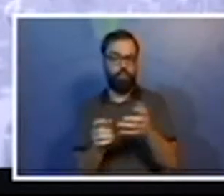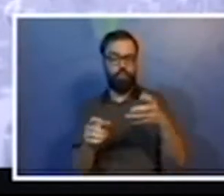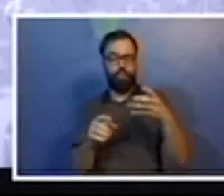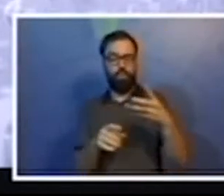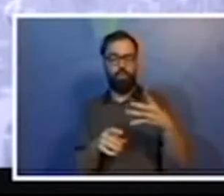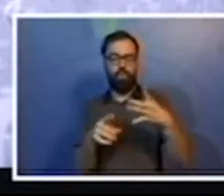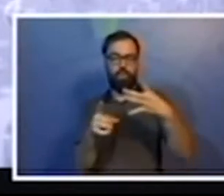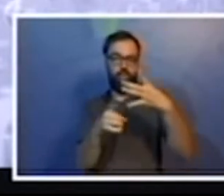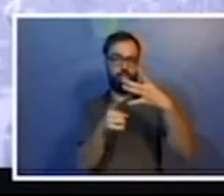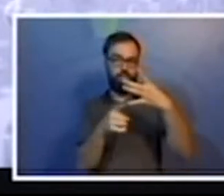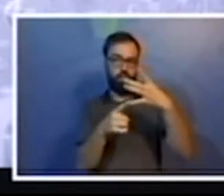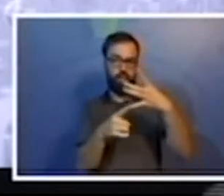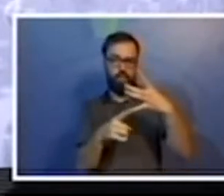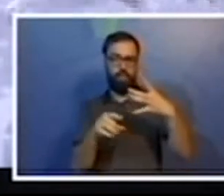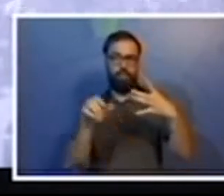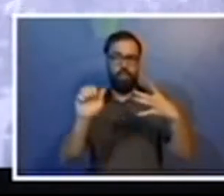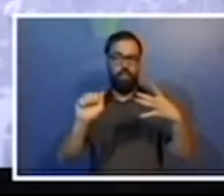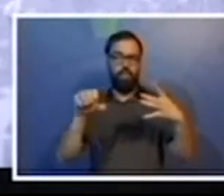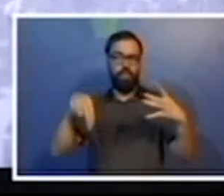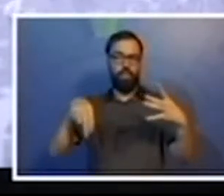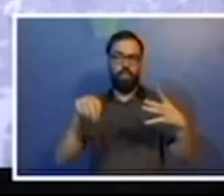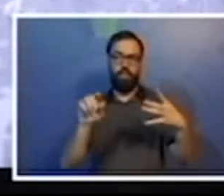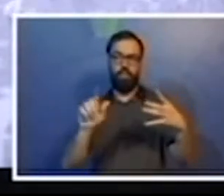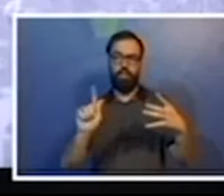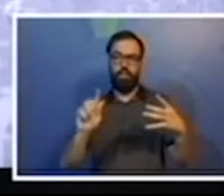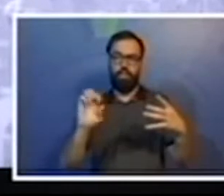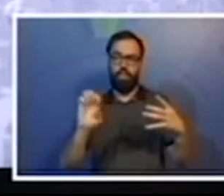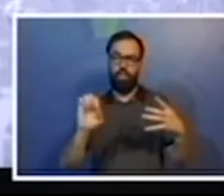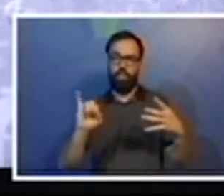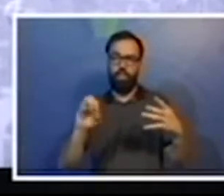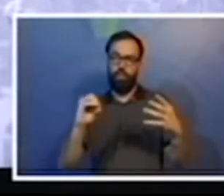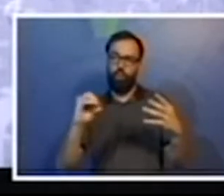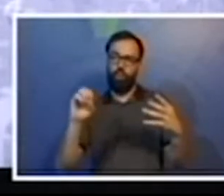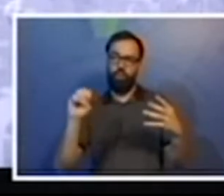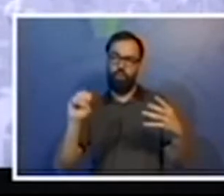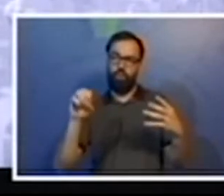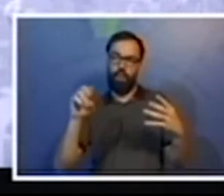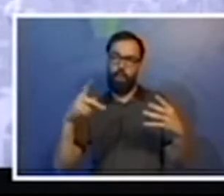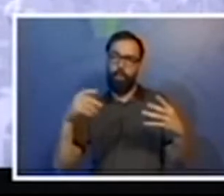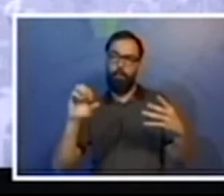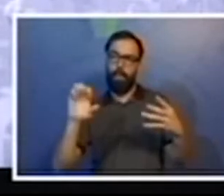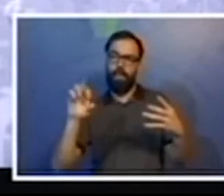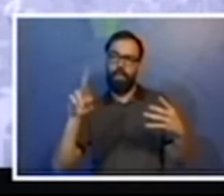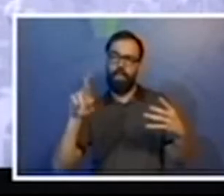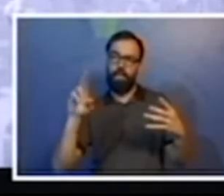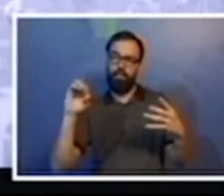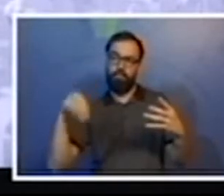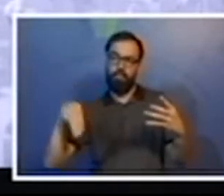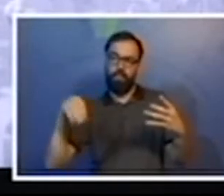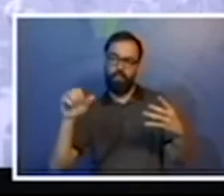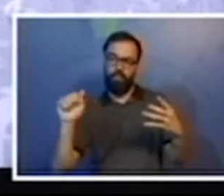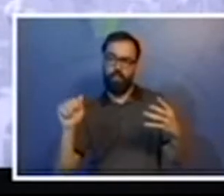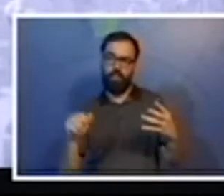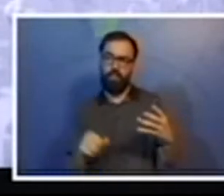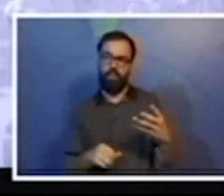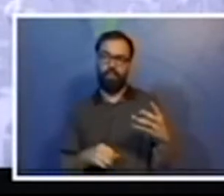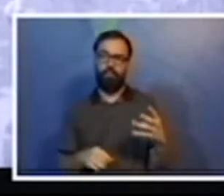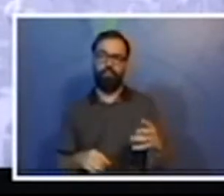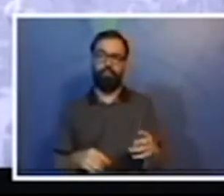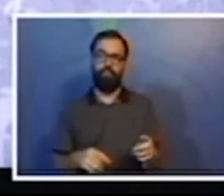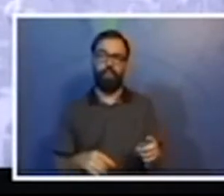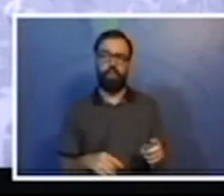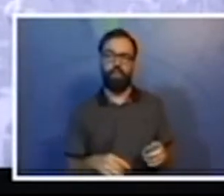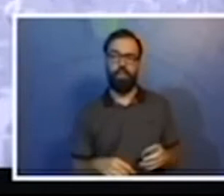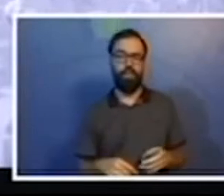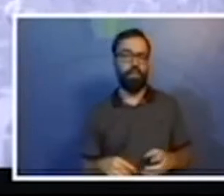principais características bom angiospermas vem do grego angeios que significa bosta esperma